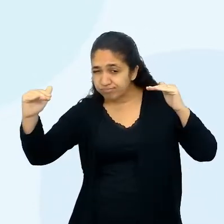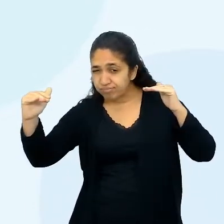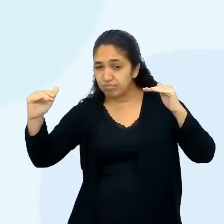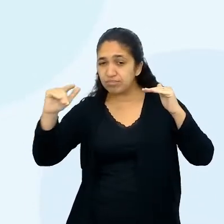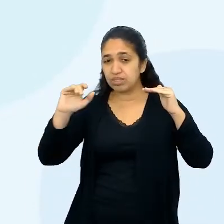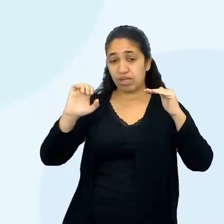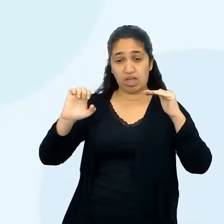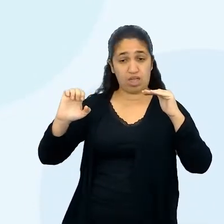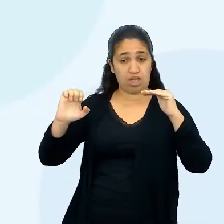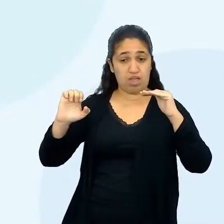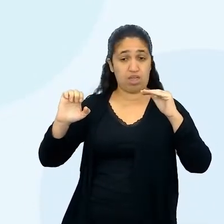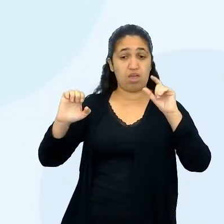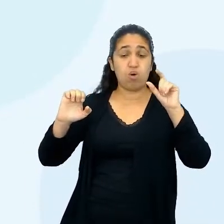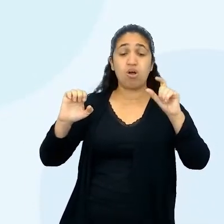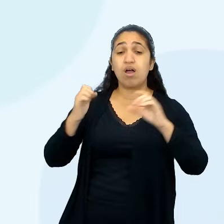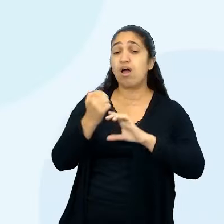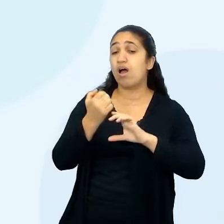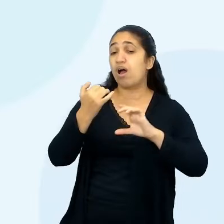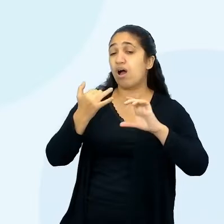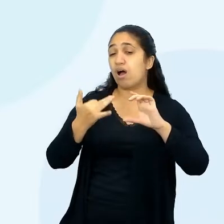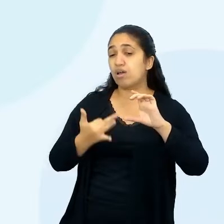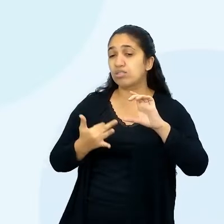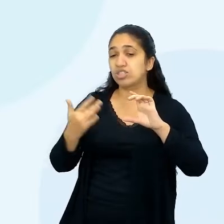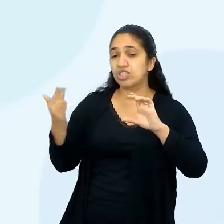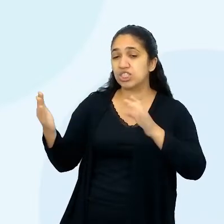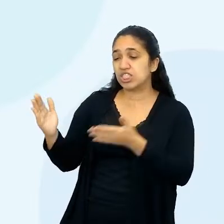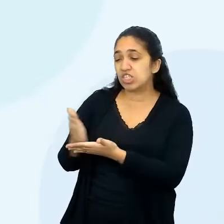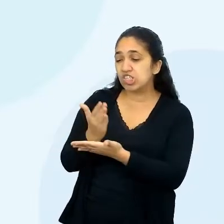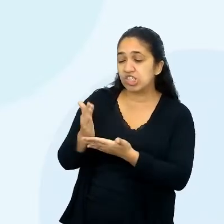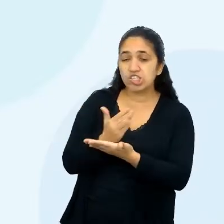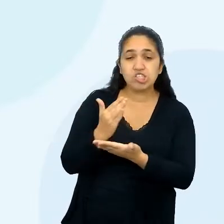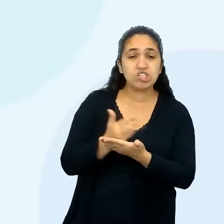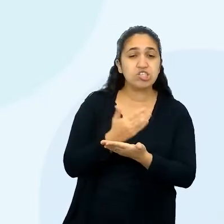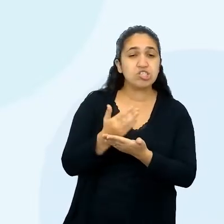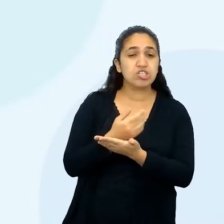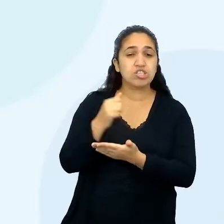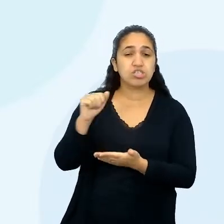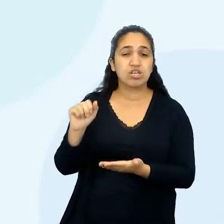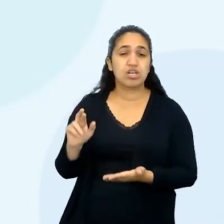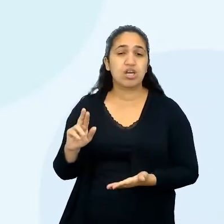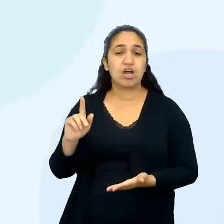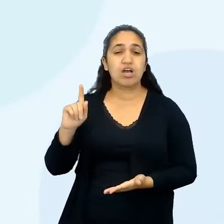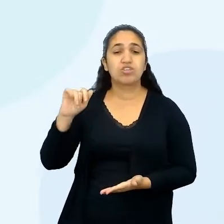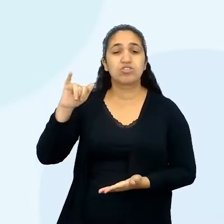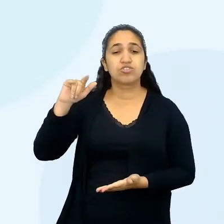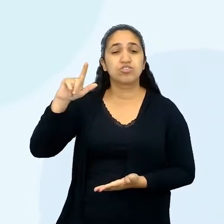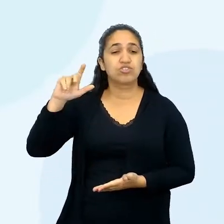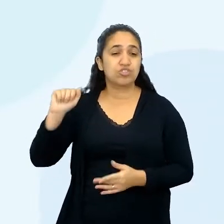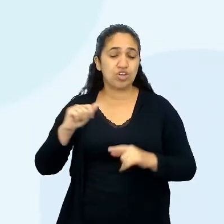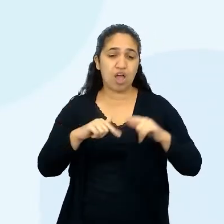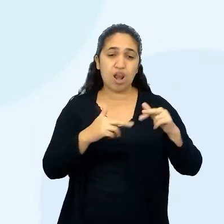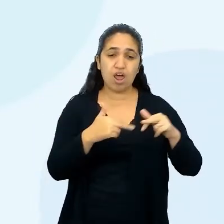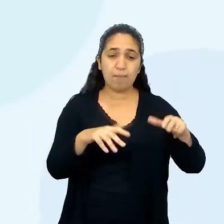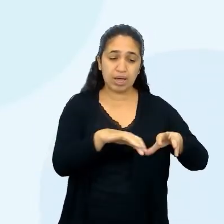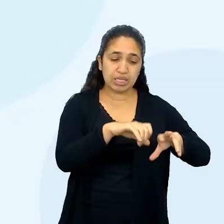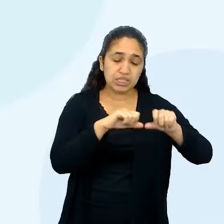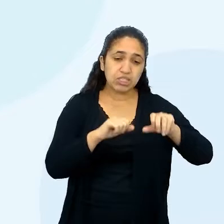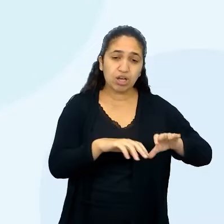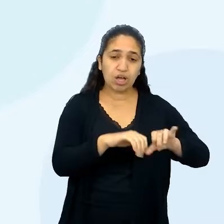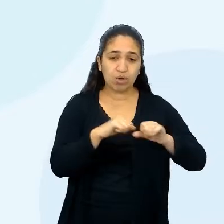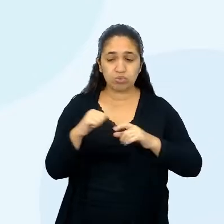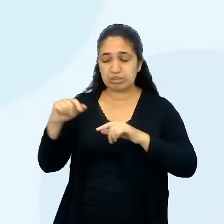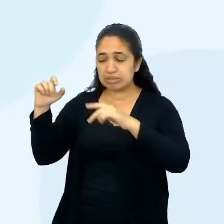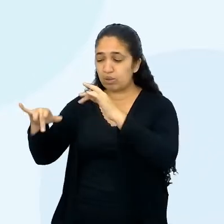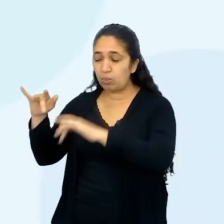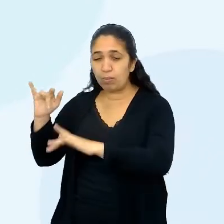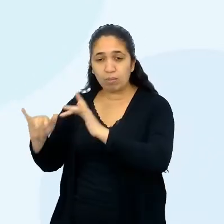horizonte E, caracterizado aí pela remoção de argila, matéria orgânica, óxidos e hidróxidos de